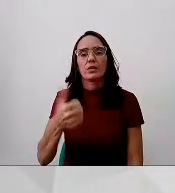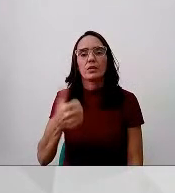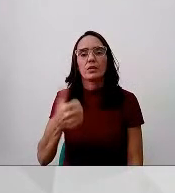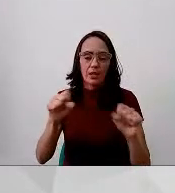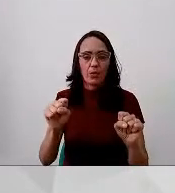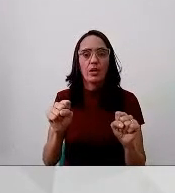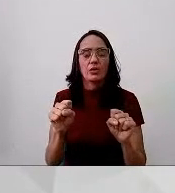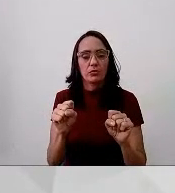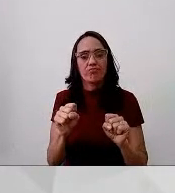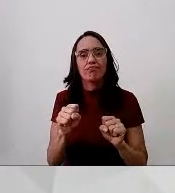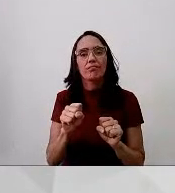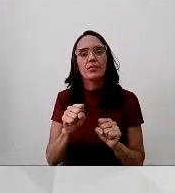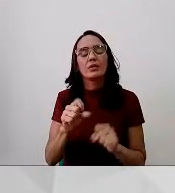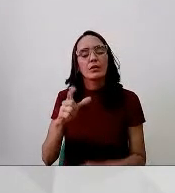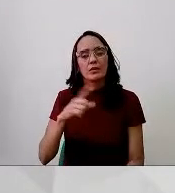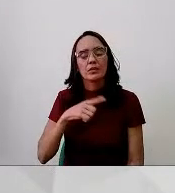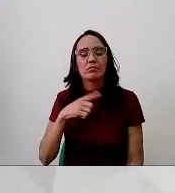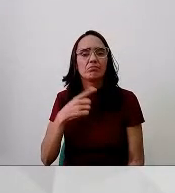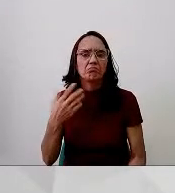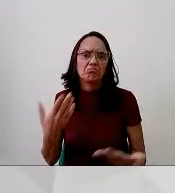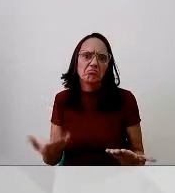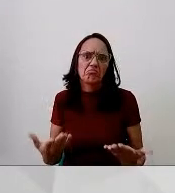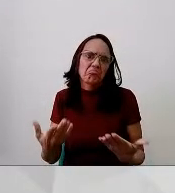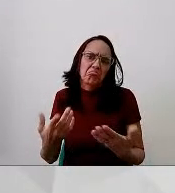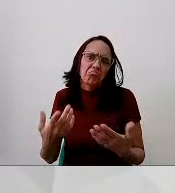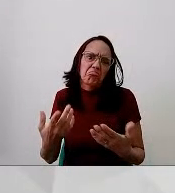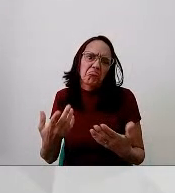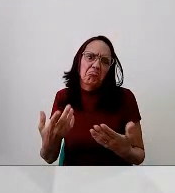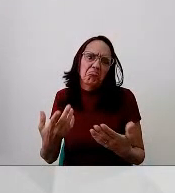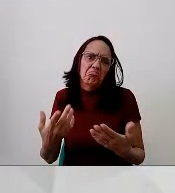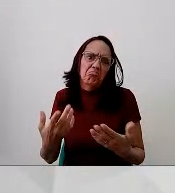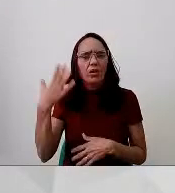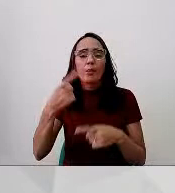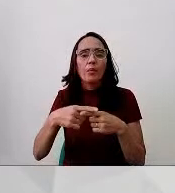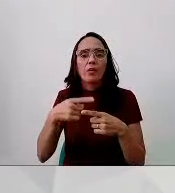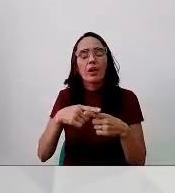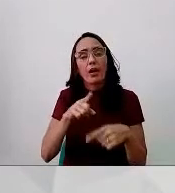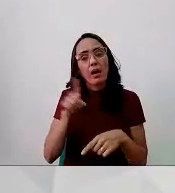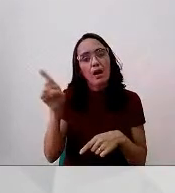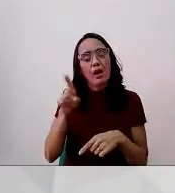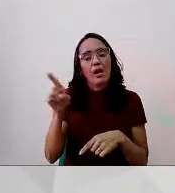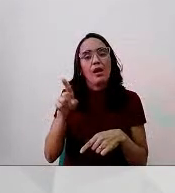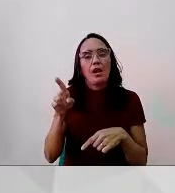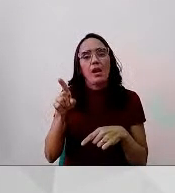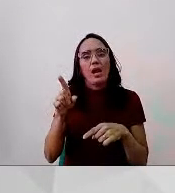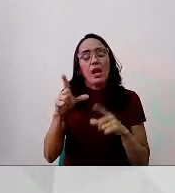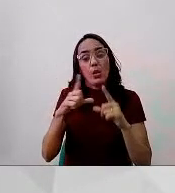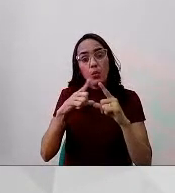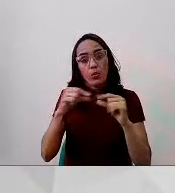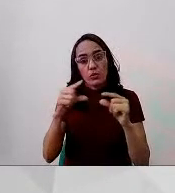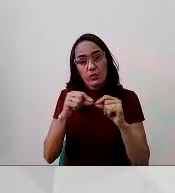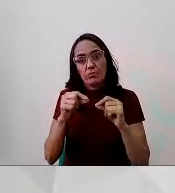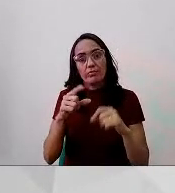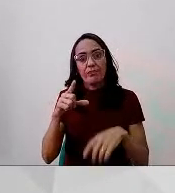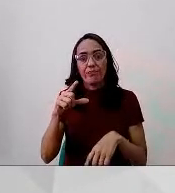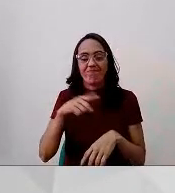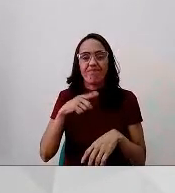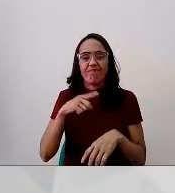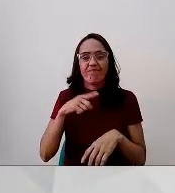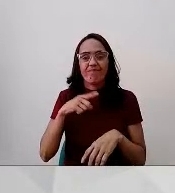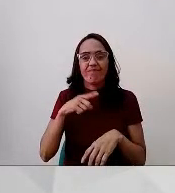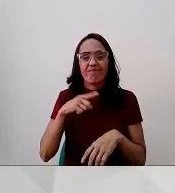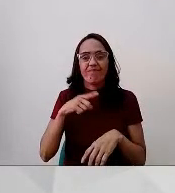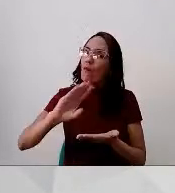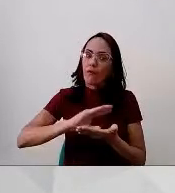algum motivo o governo do Japão resolveu fazer um investimento pesado, né, no uso dessa linguagem,